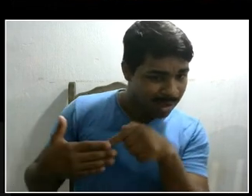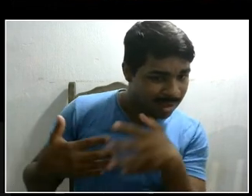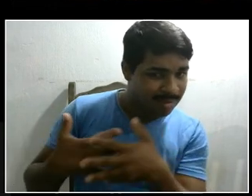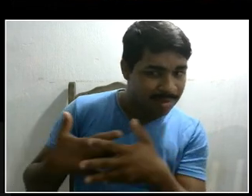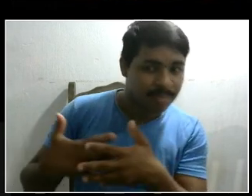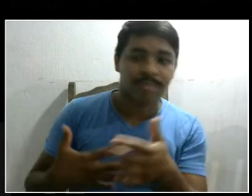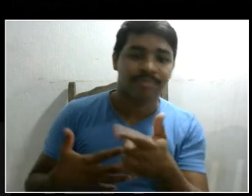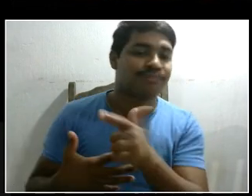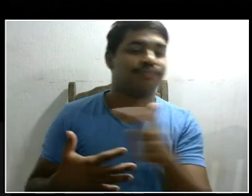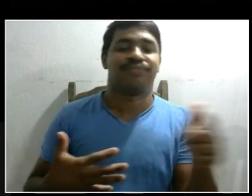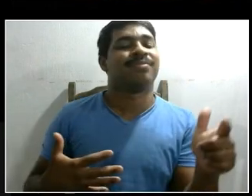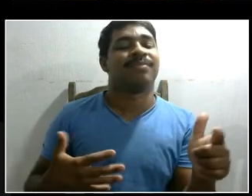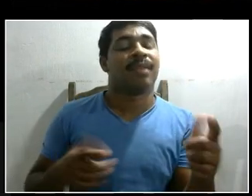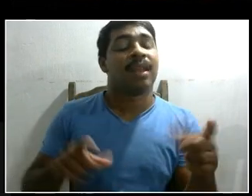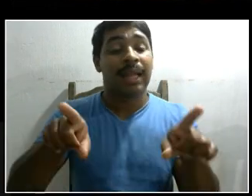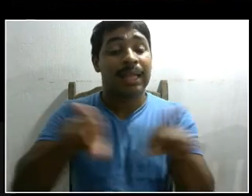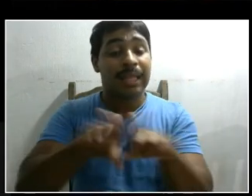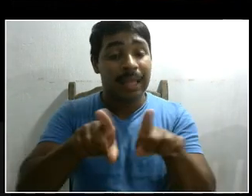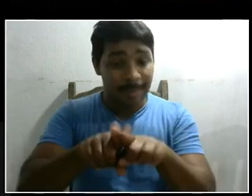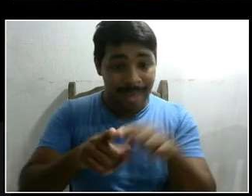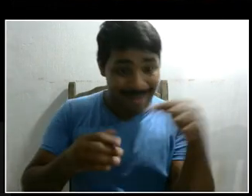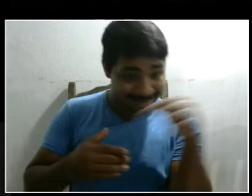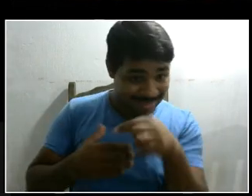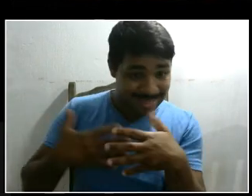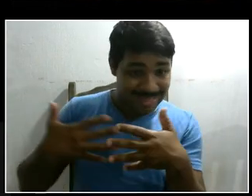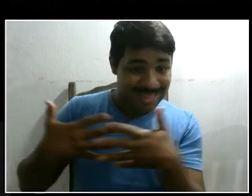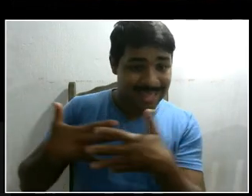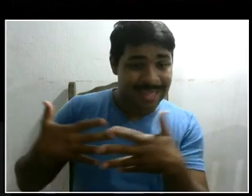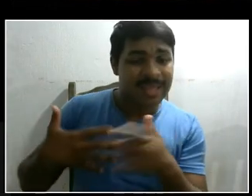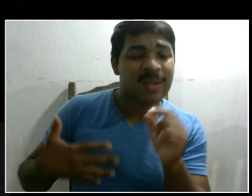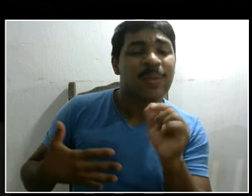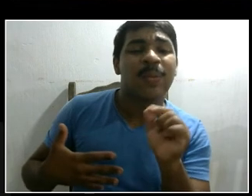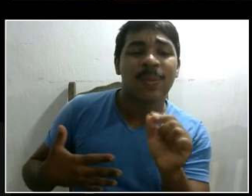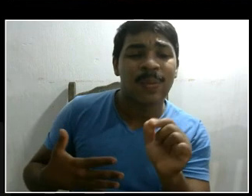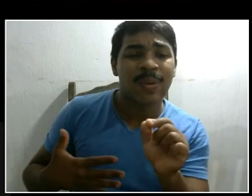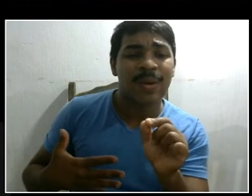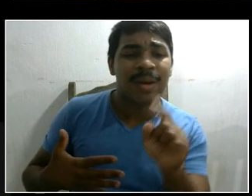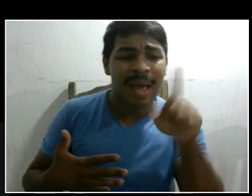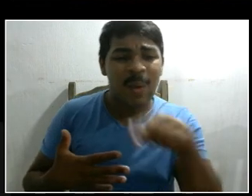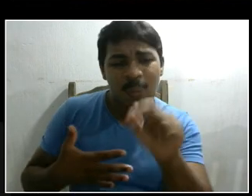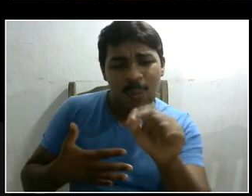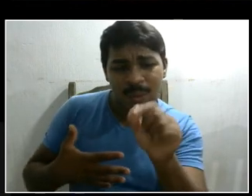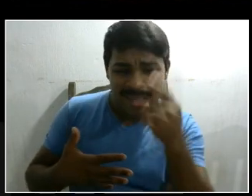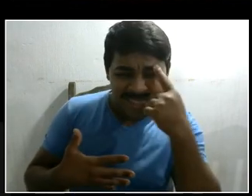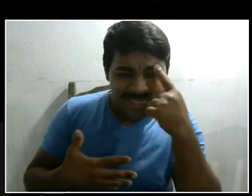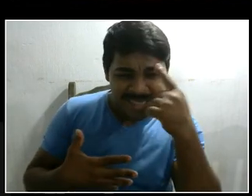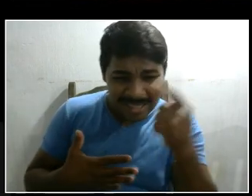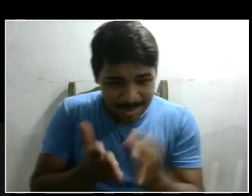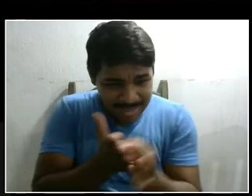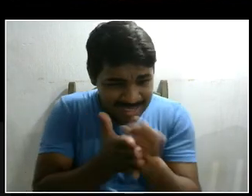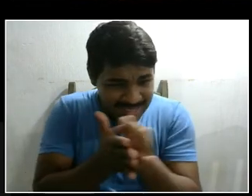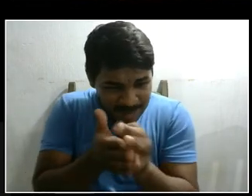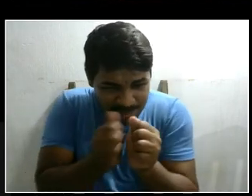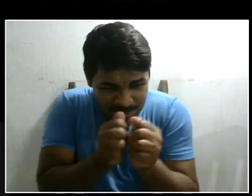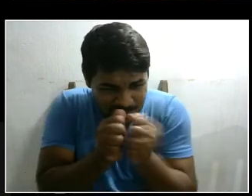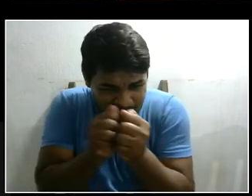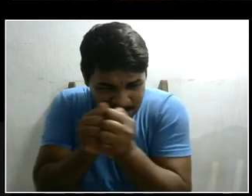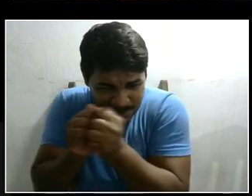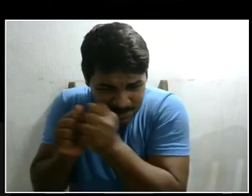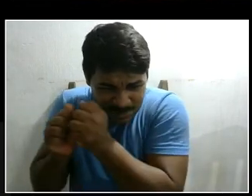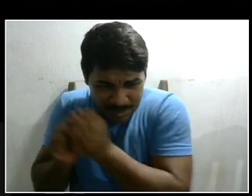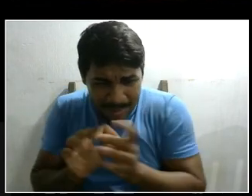células justapostas. O que quer dizer isso? Significa que ele tem células bem unidas, bem juntas. Então, devido a essas células